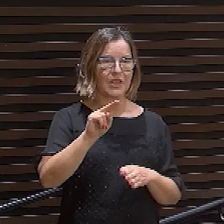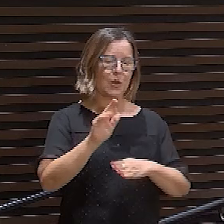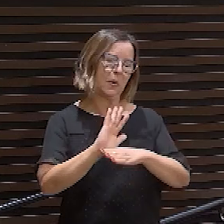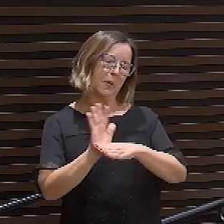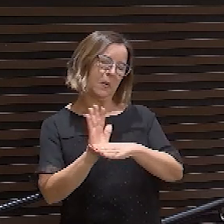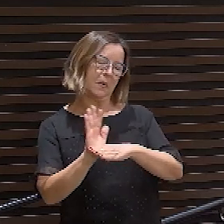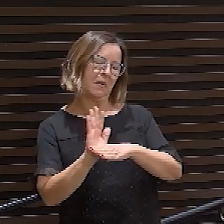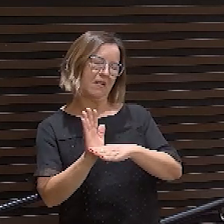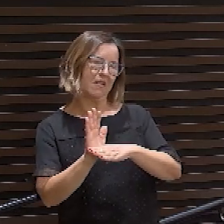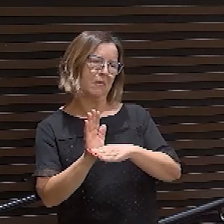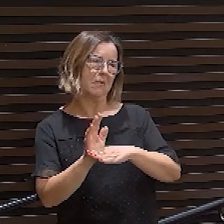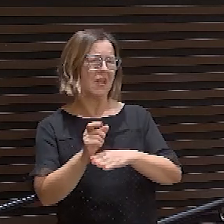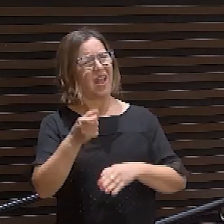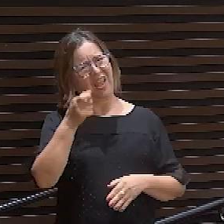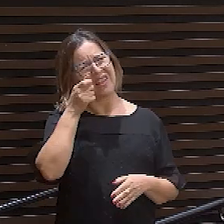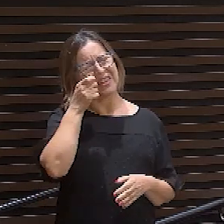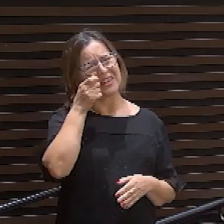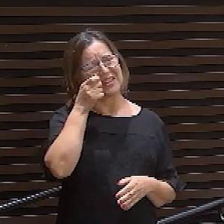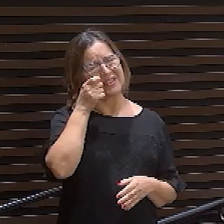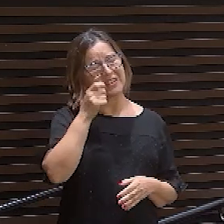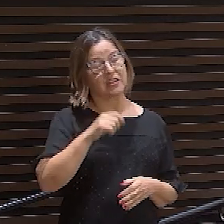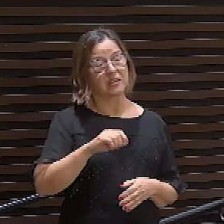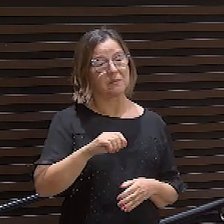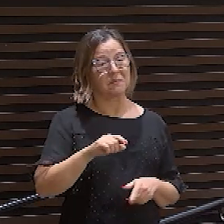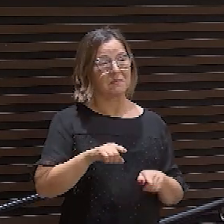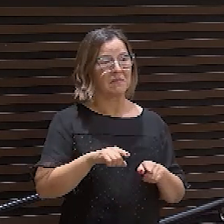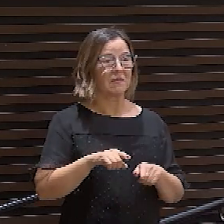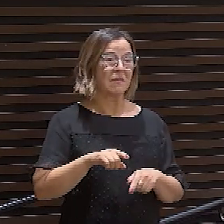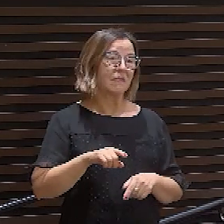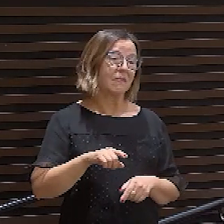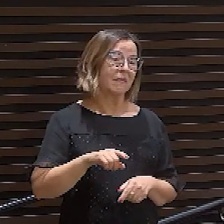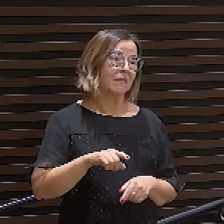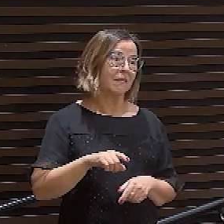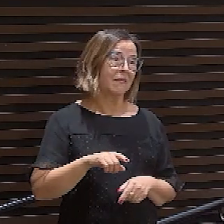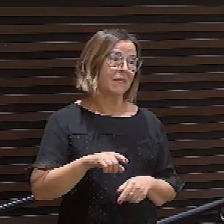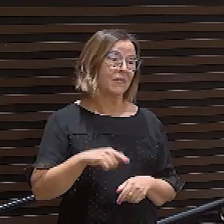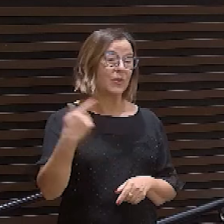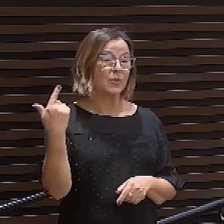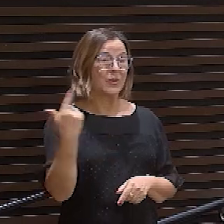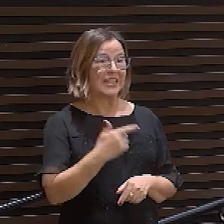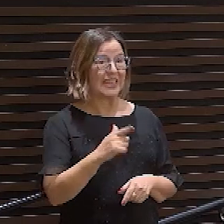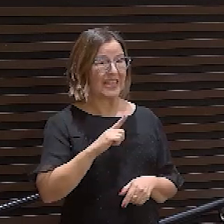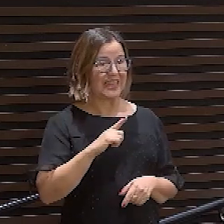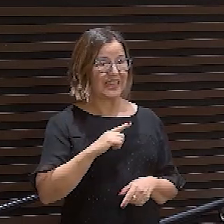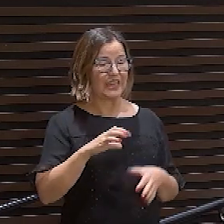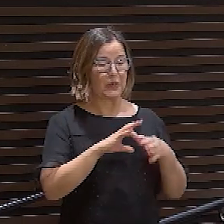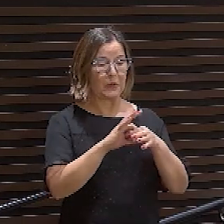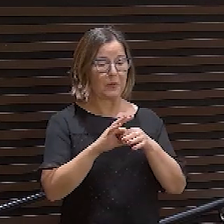é interessante, a ter a comunhão com os santos de Deus, em oração.